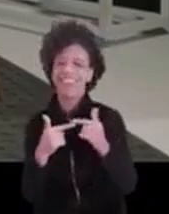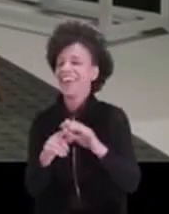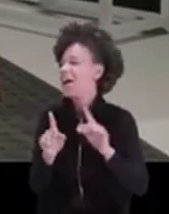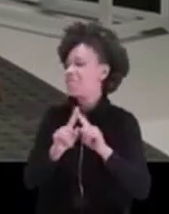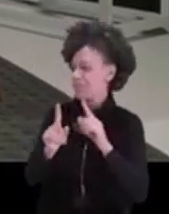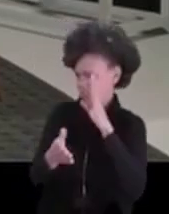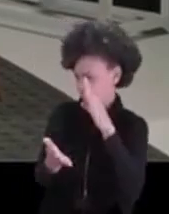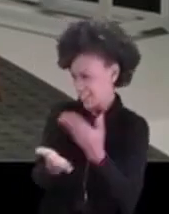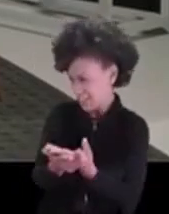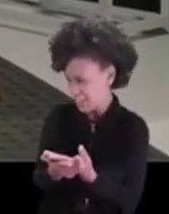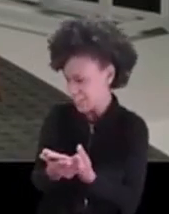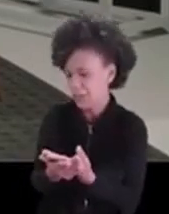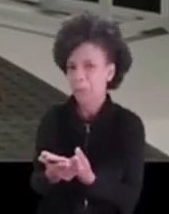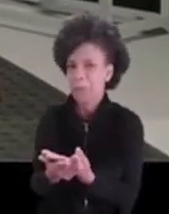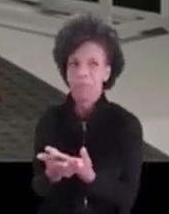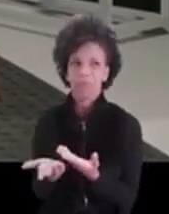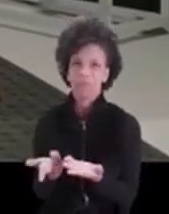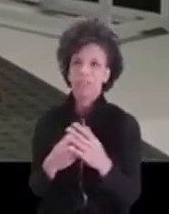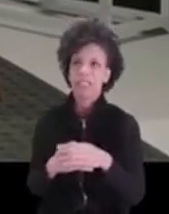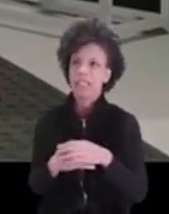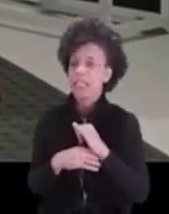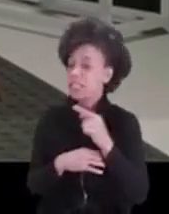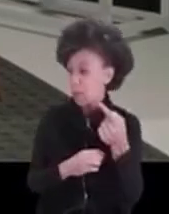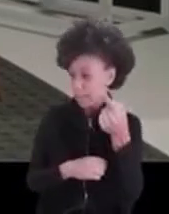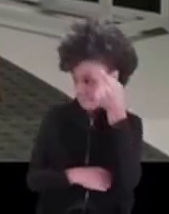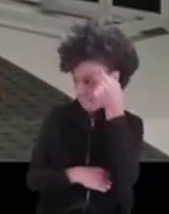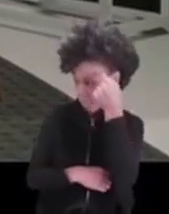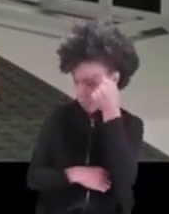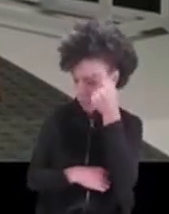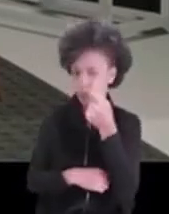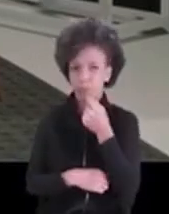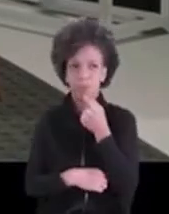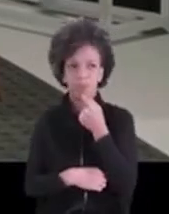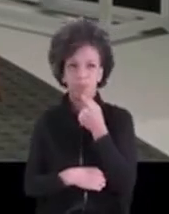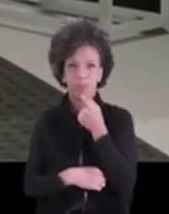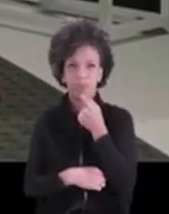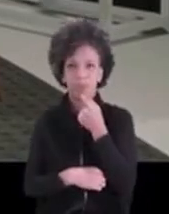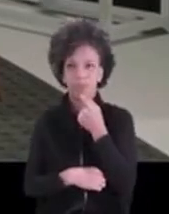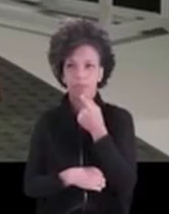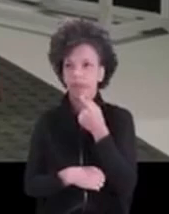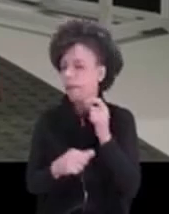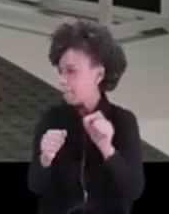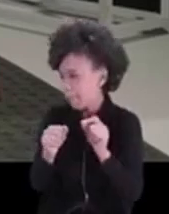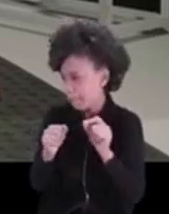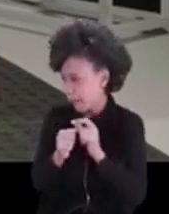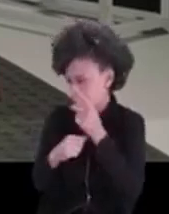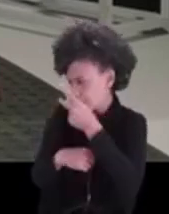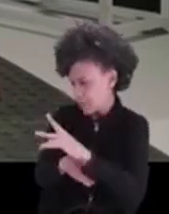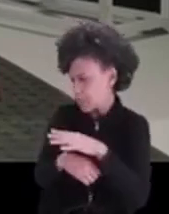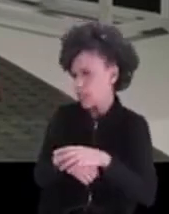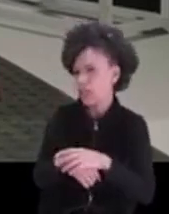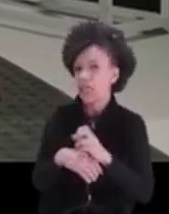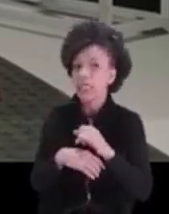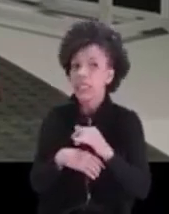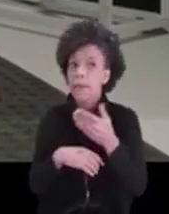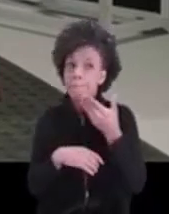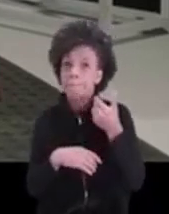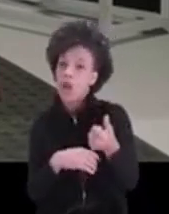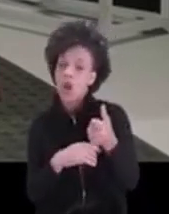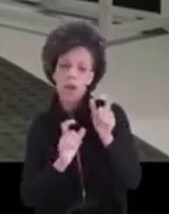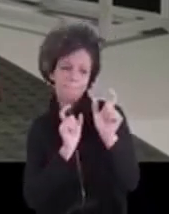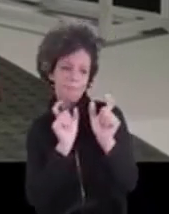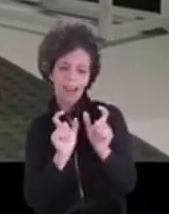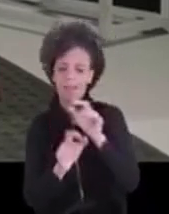Você acredita nessa coisa do tipo que se eu penso a merda sobre você se eu prefiro